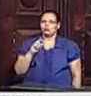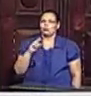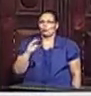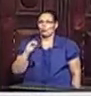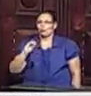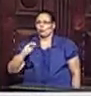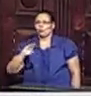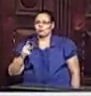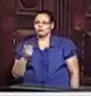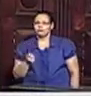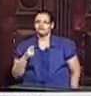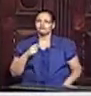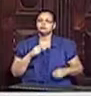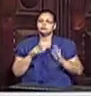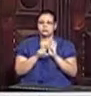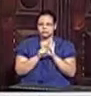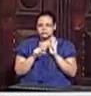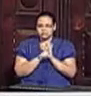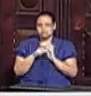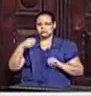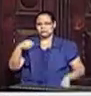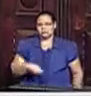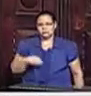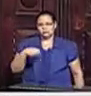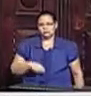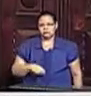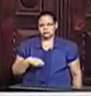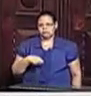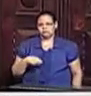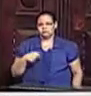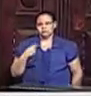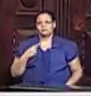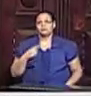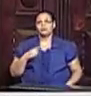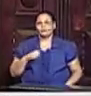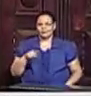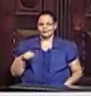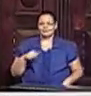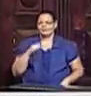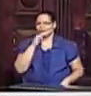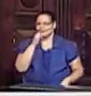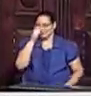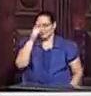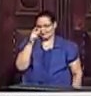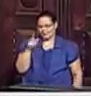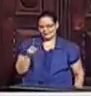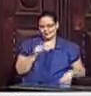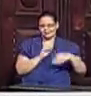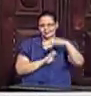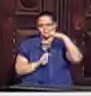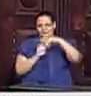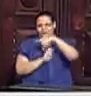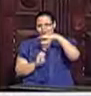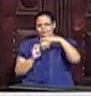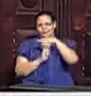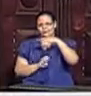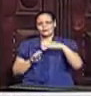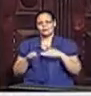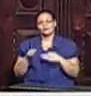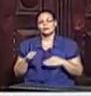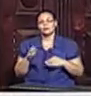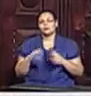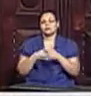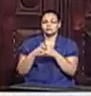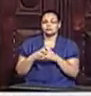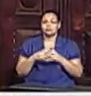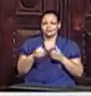leis para endurecer tanto a receptação e também a punição àquelas empresas que recebem